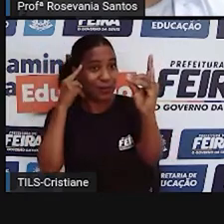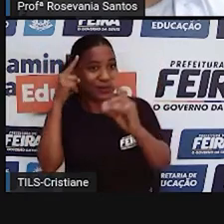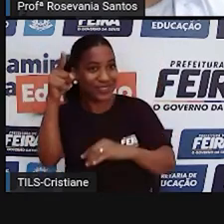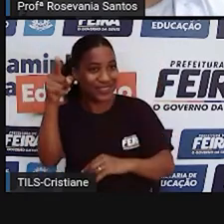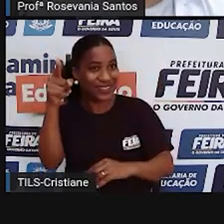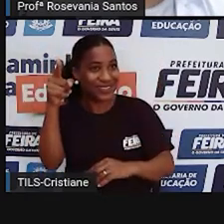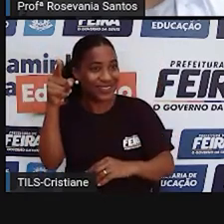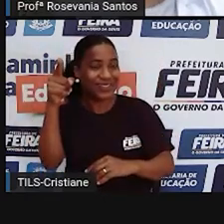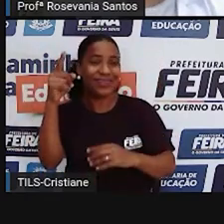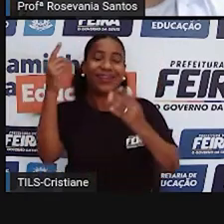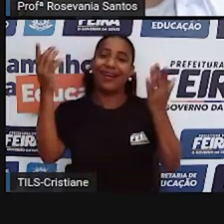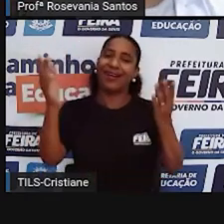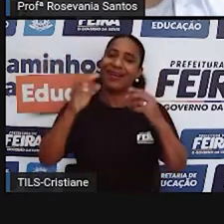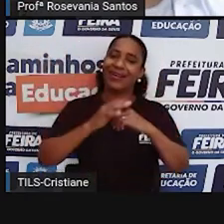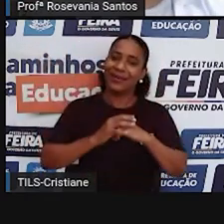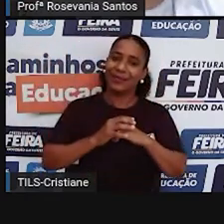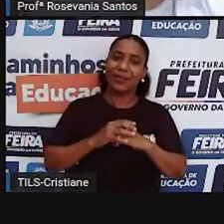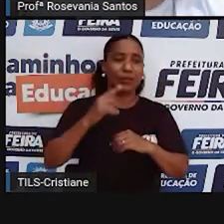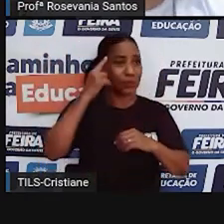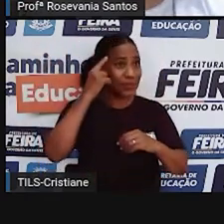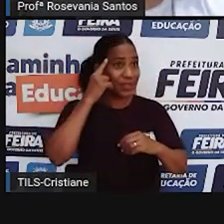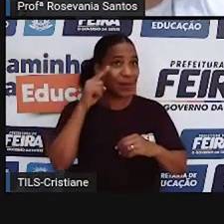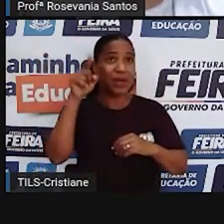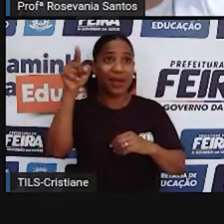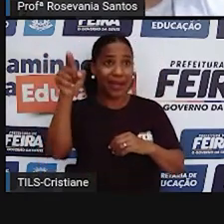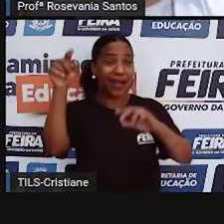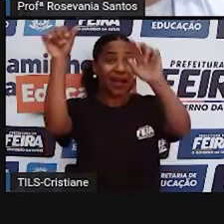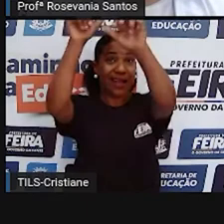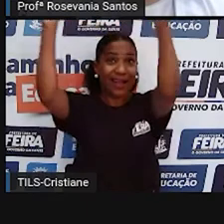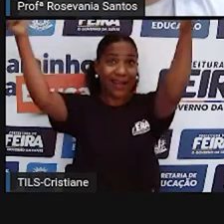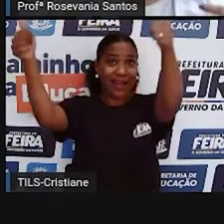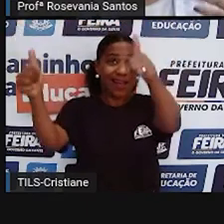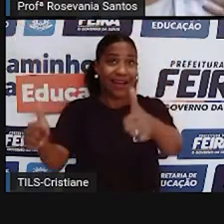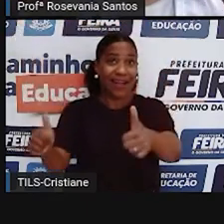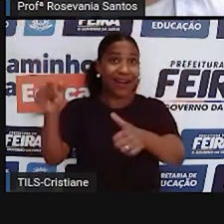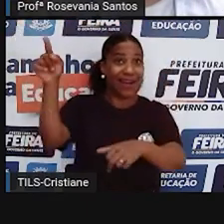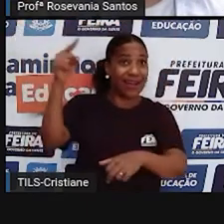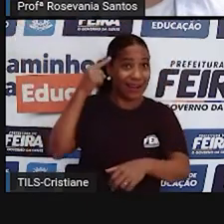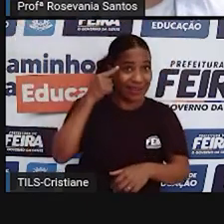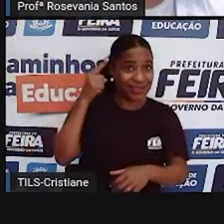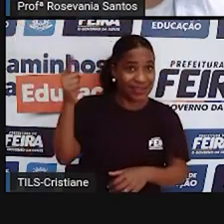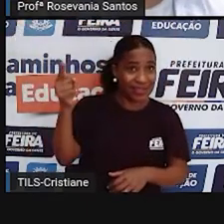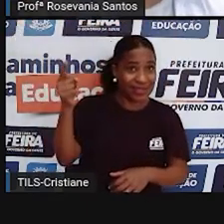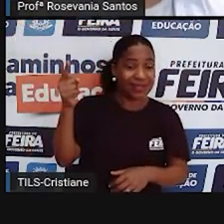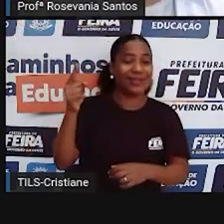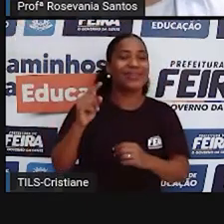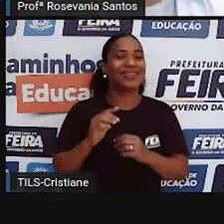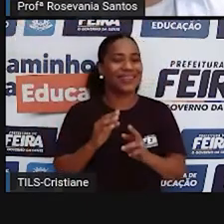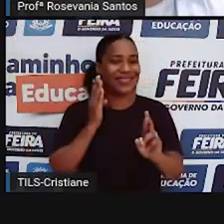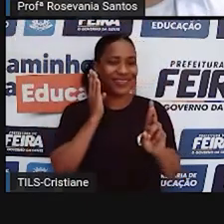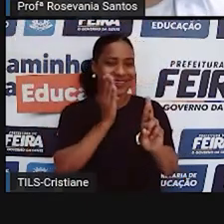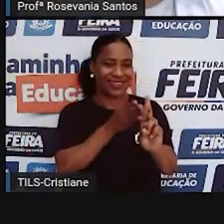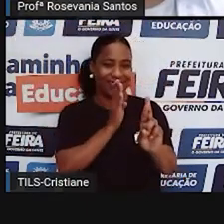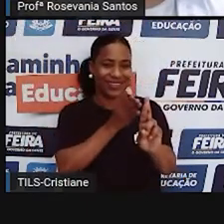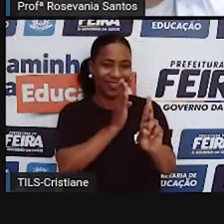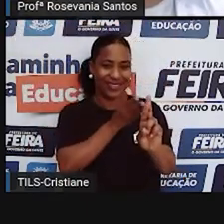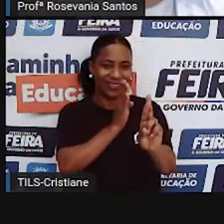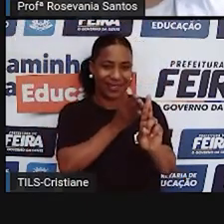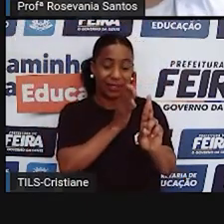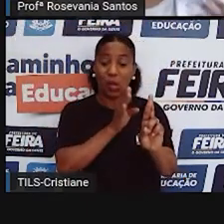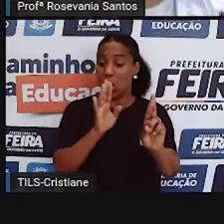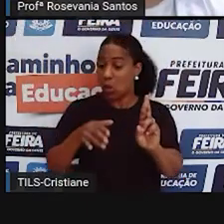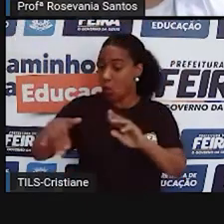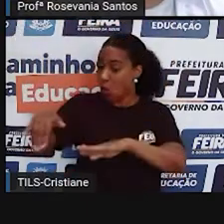onde, ah, você sabe o monumento de tal coisa assim? Então, a gente dá um ponto de referência. Ah, duas ruas